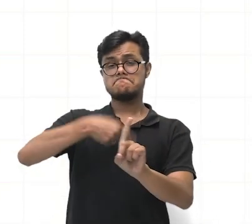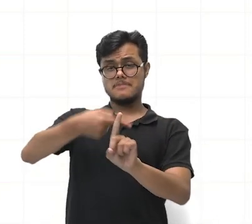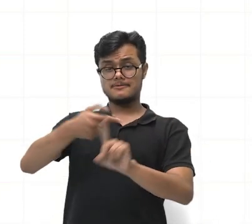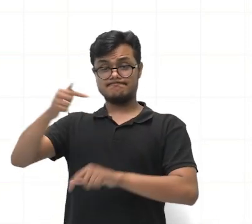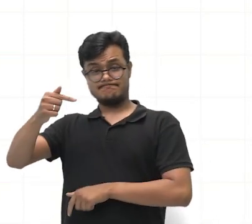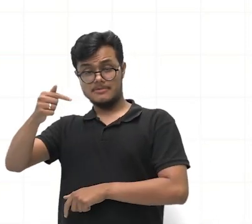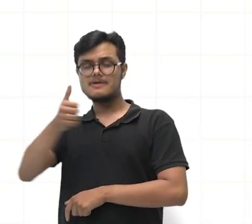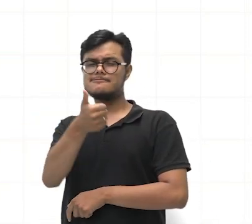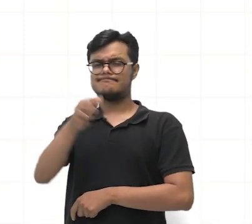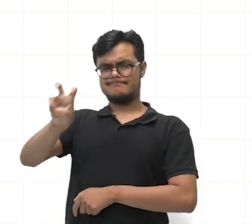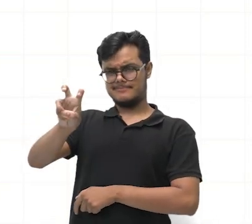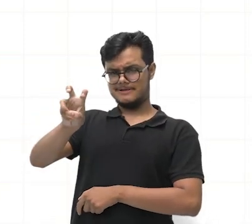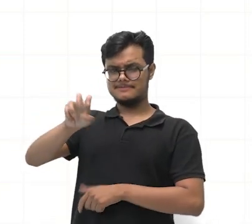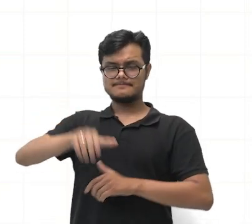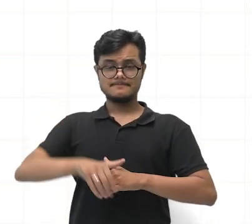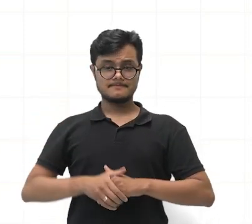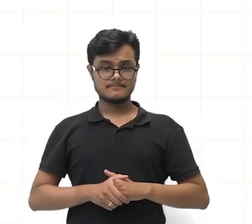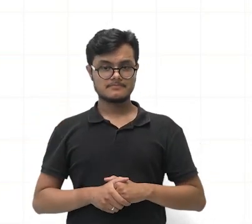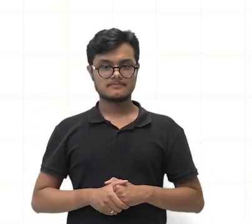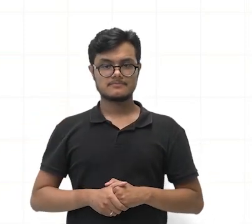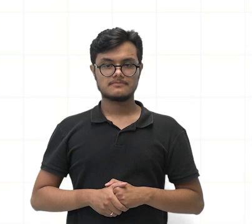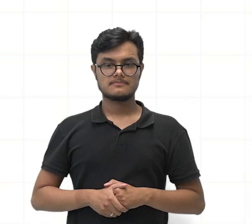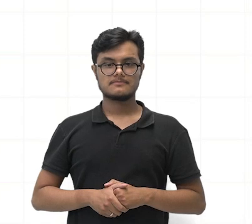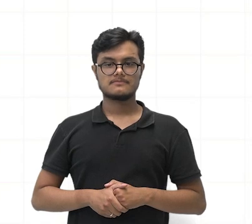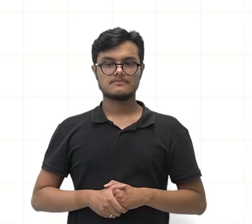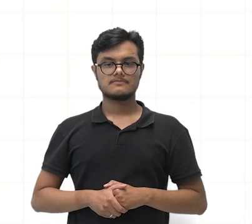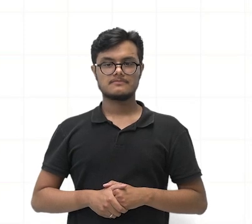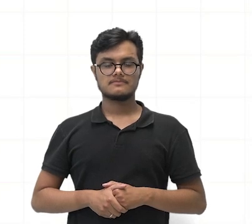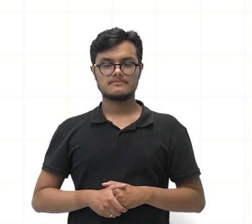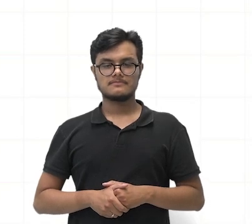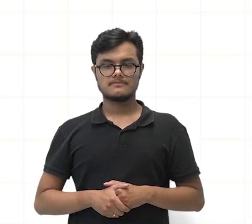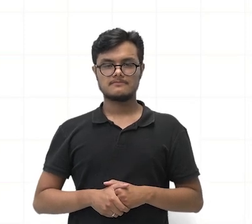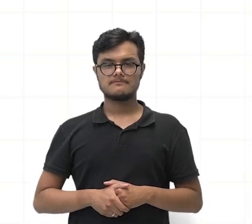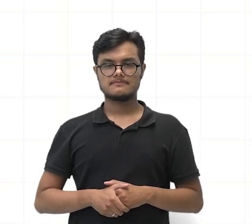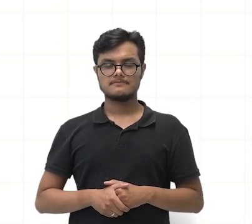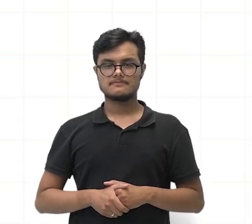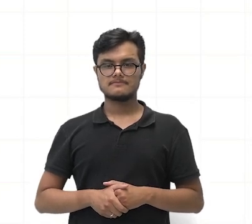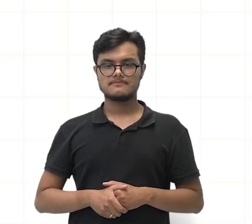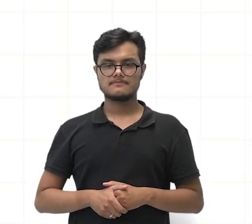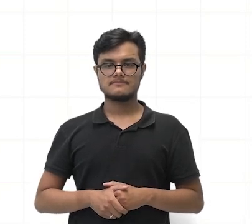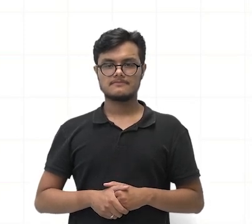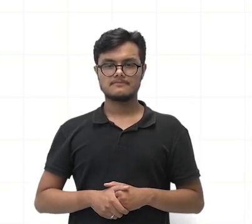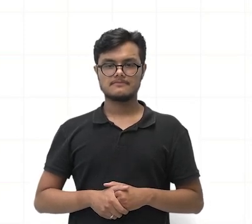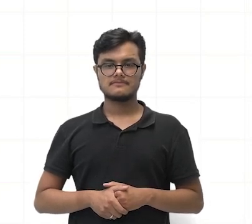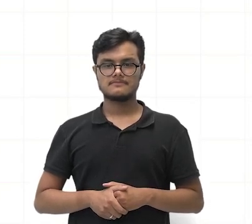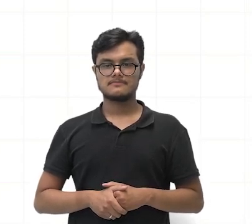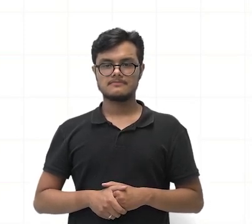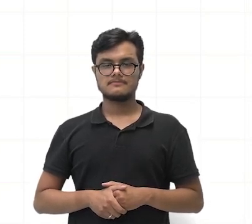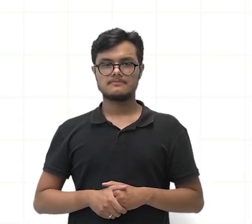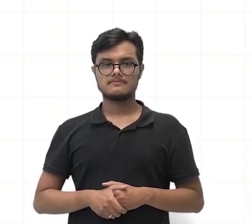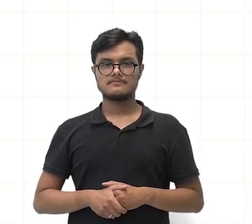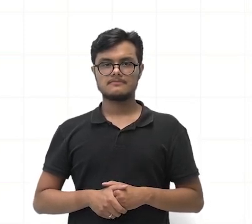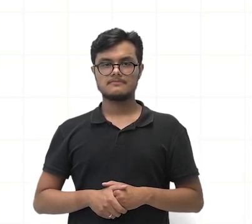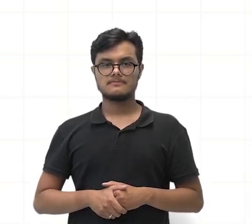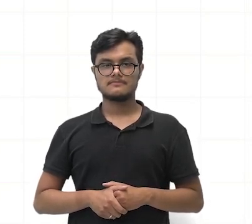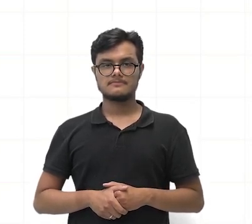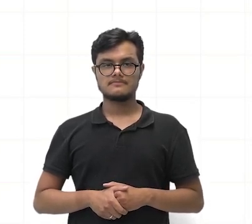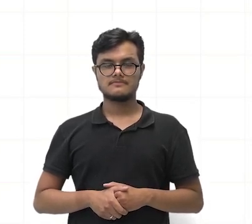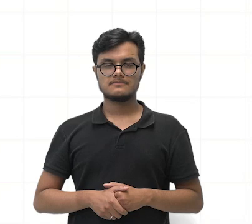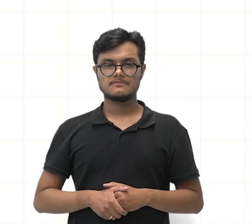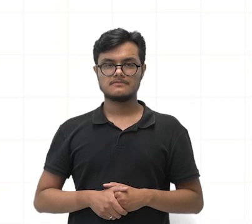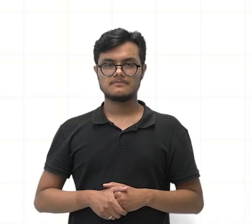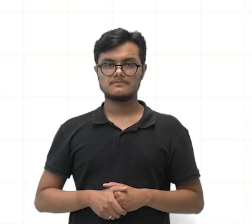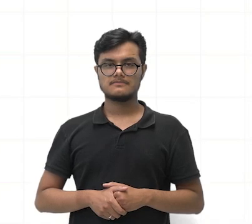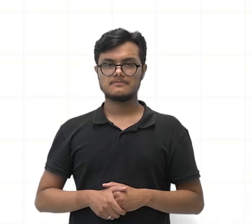7, 15. Aí lembra, você vai deixar o 5, porque o 7 é 15, deixa o 5 e sobe 1, ó. Agora nós ficamos aqui,